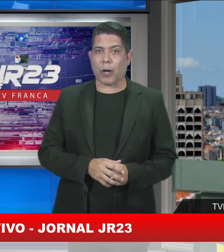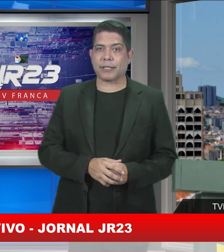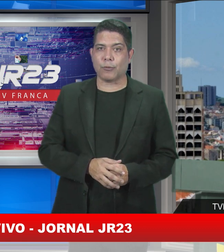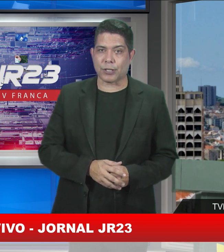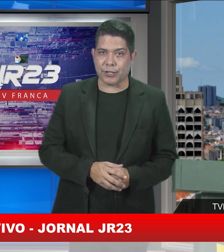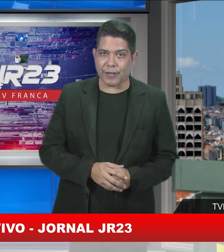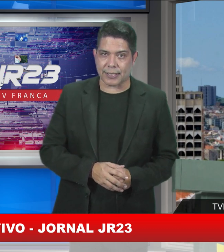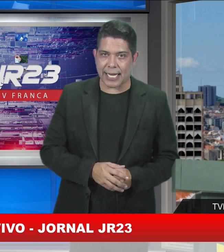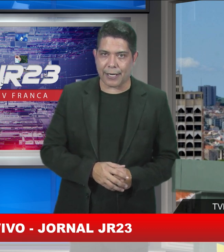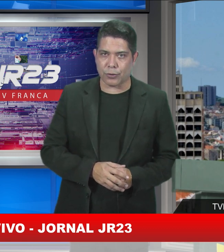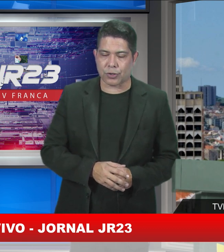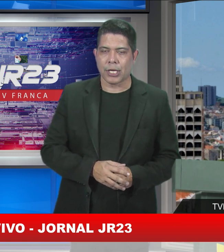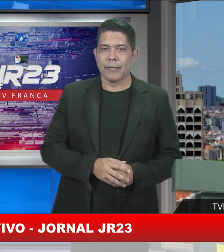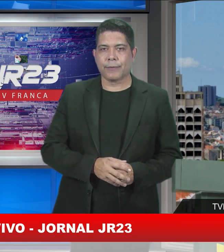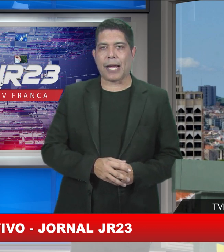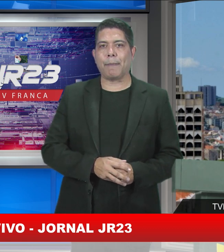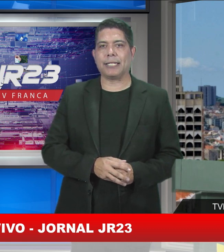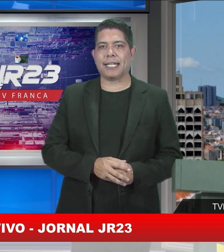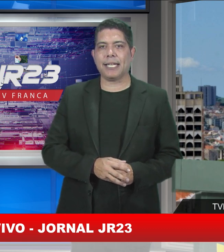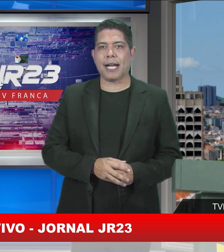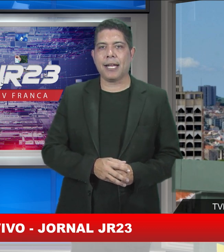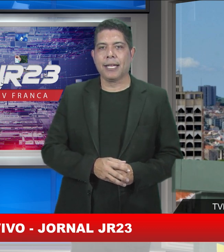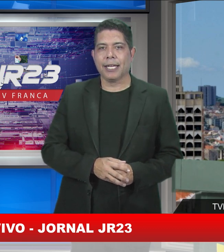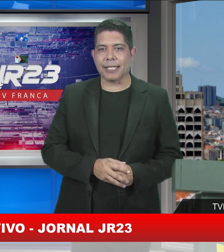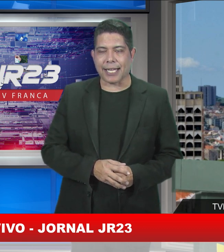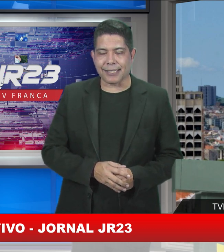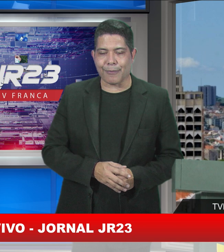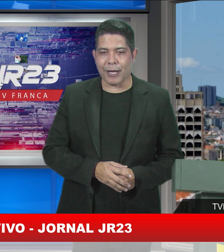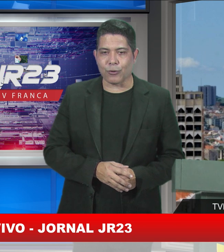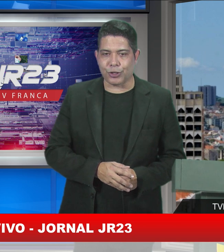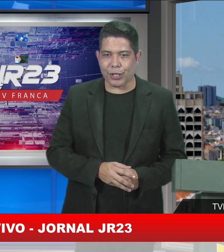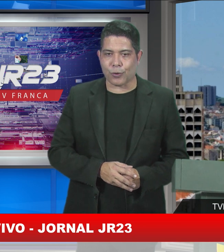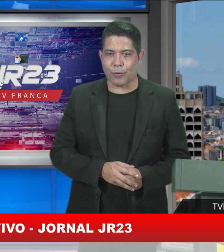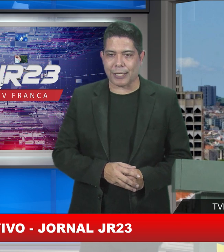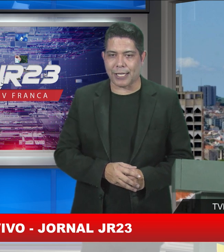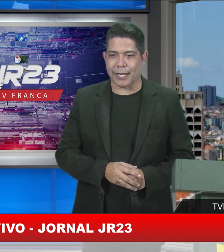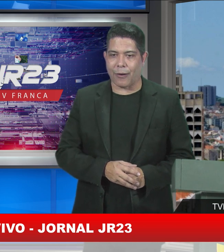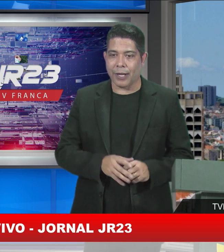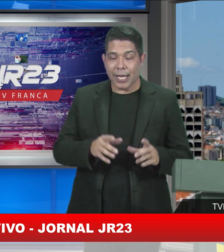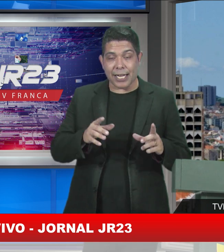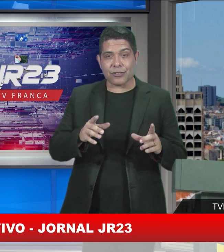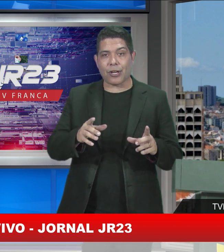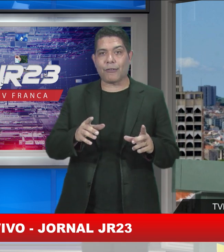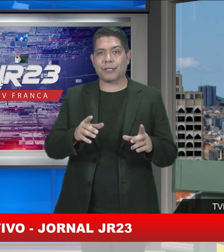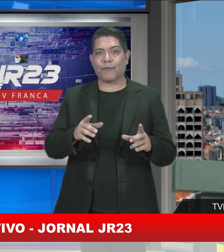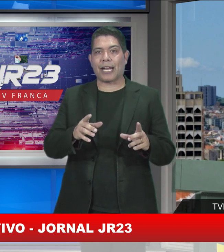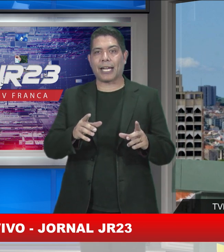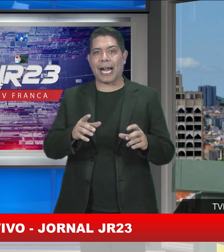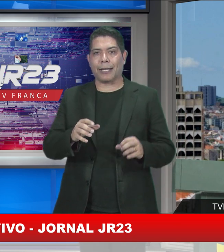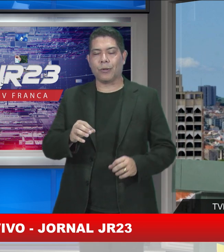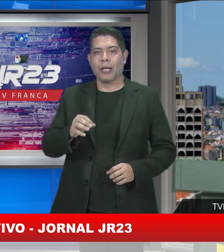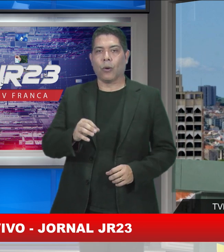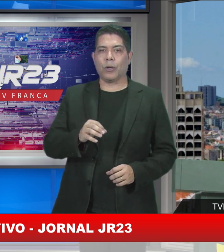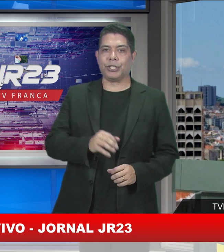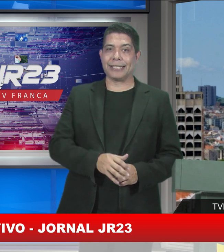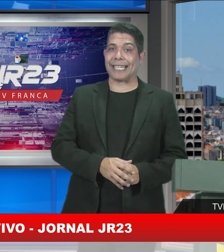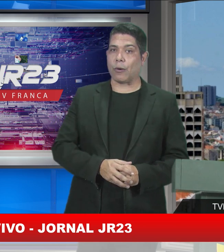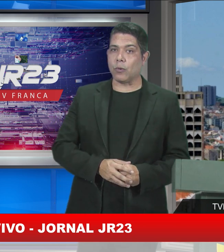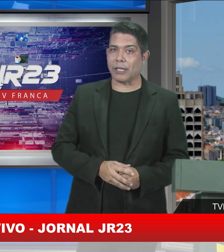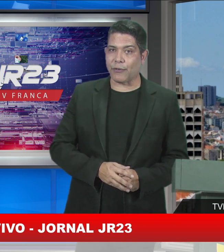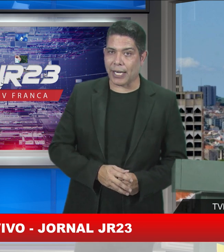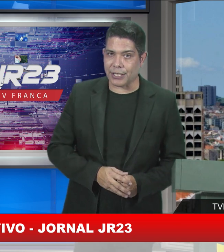os próximos adversários na Bezinha, e tem também o giro do Brasileirão. É só você ficar ligado.